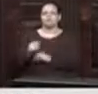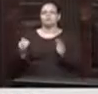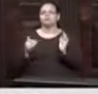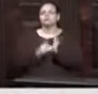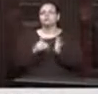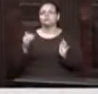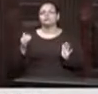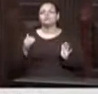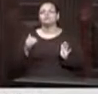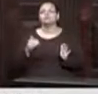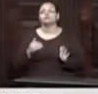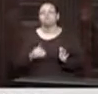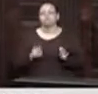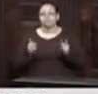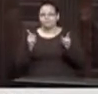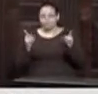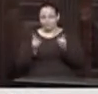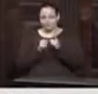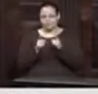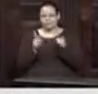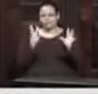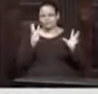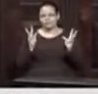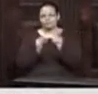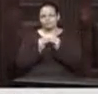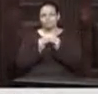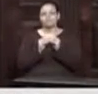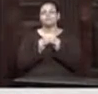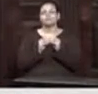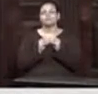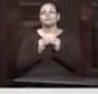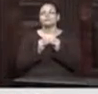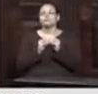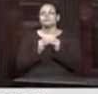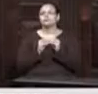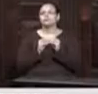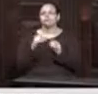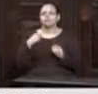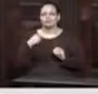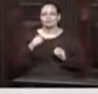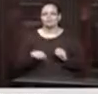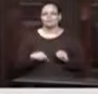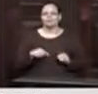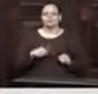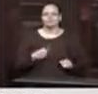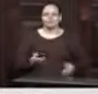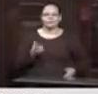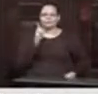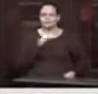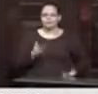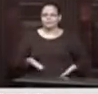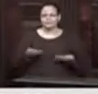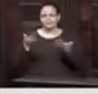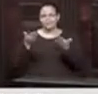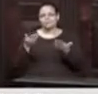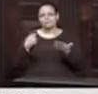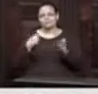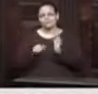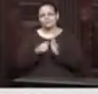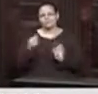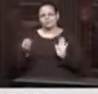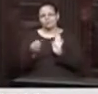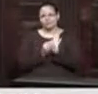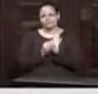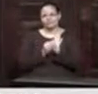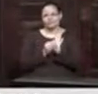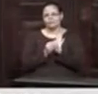último, ainda que de uma forma muito breve, eu queria tratar do plano de recuperação. E a primeira emenda que apresento